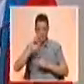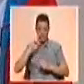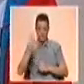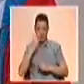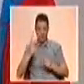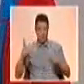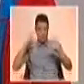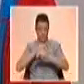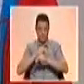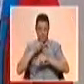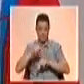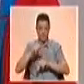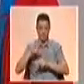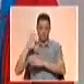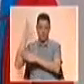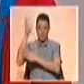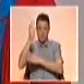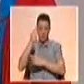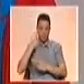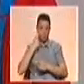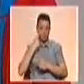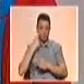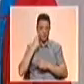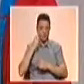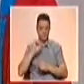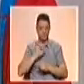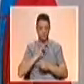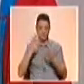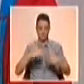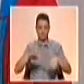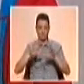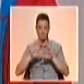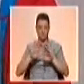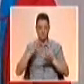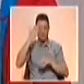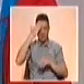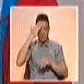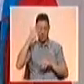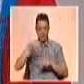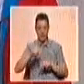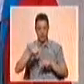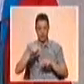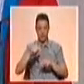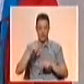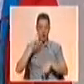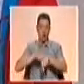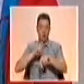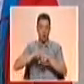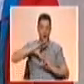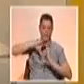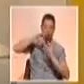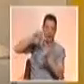têm um efeito sobre o ambiente, já é mais do que conhecido. Mas o que eu acho fascinante nesta Hora do Planeta